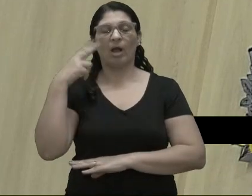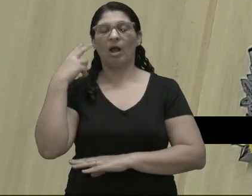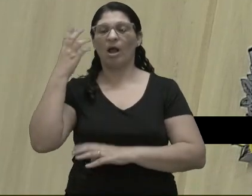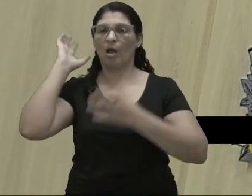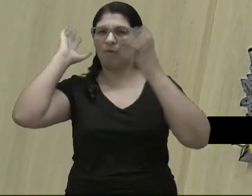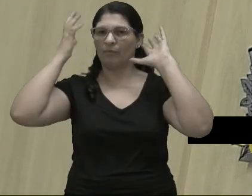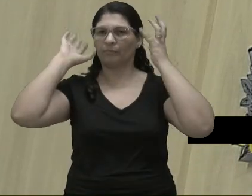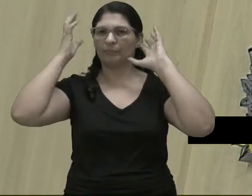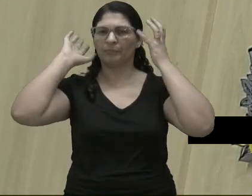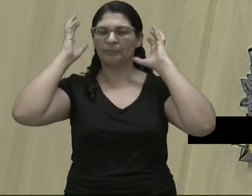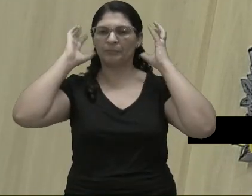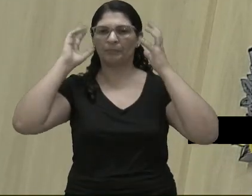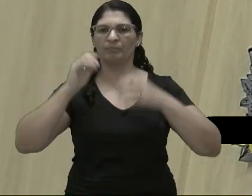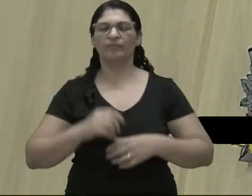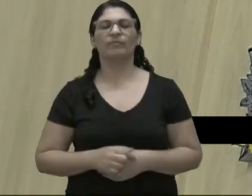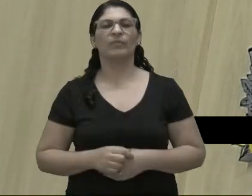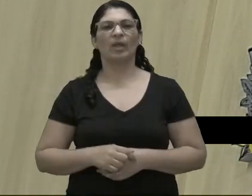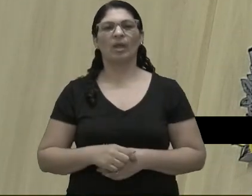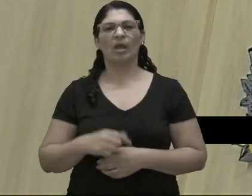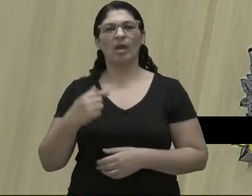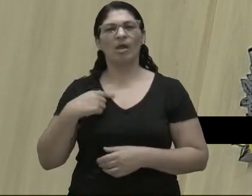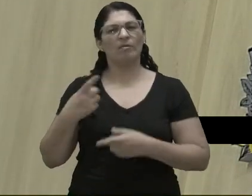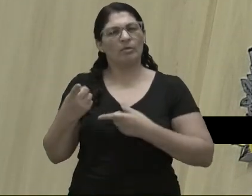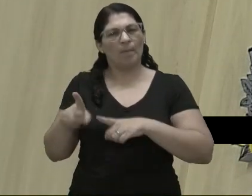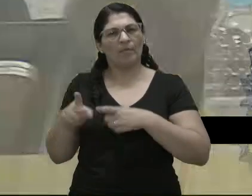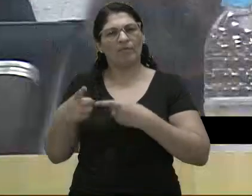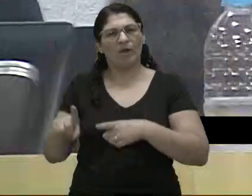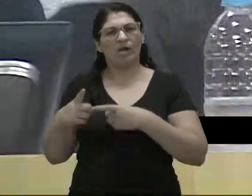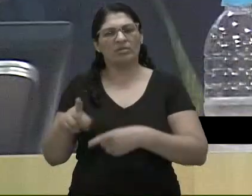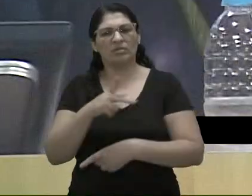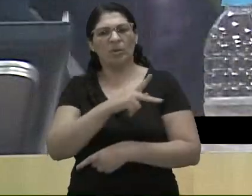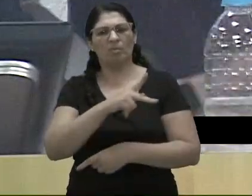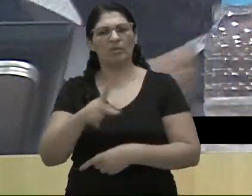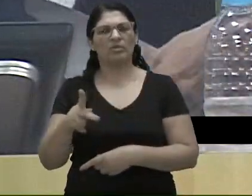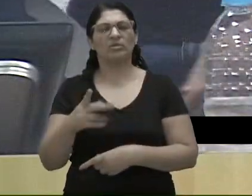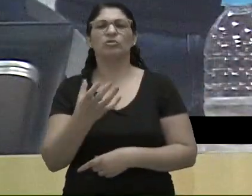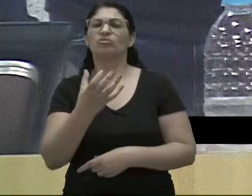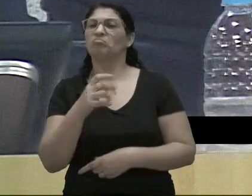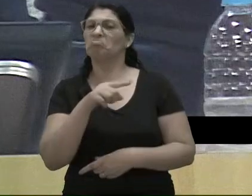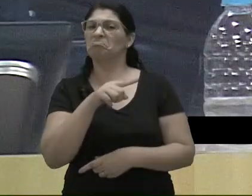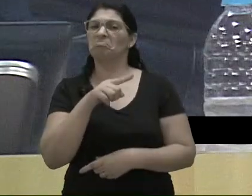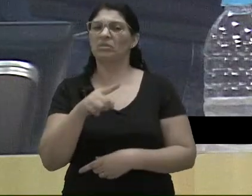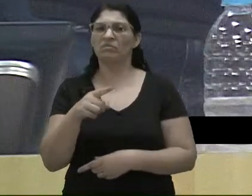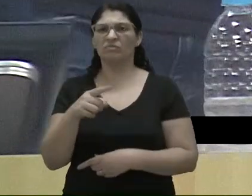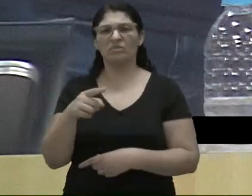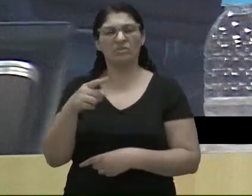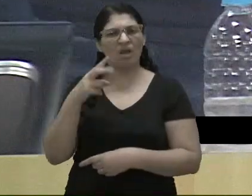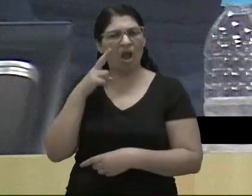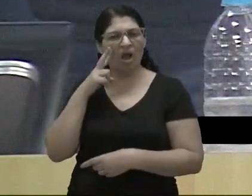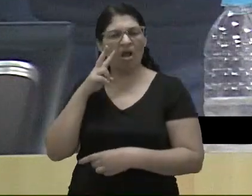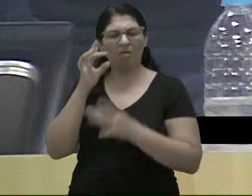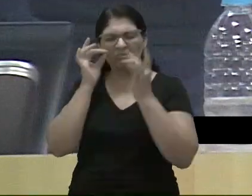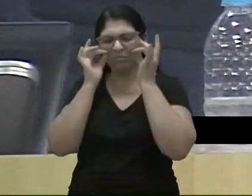É com o senhor, presidente, que eu vou fazer uma provocação. Gostaria que o senhor revisse a ata